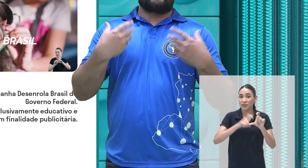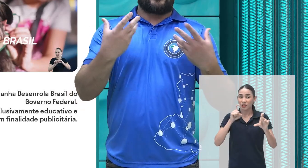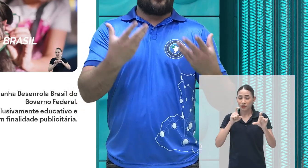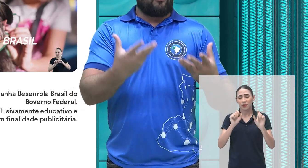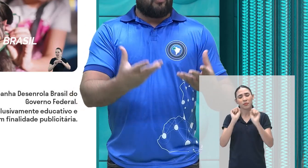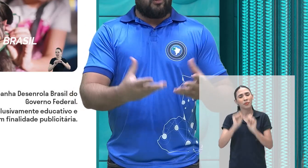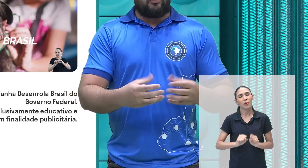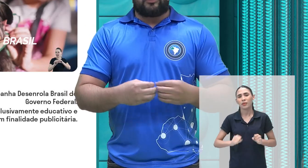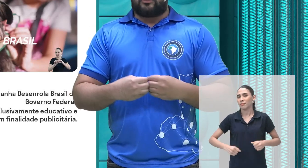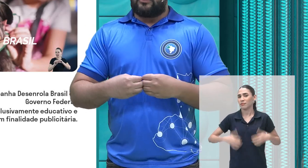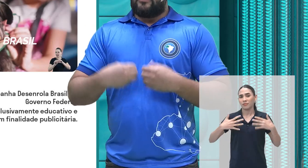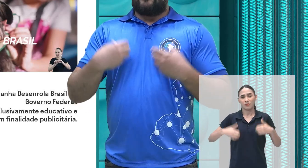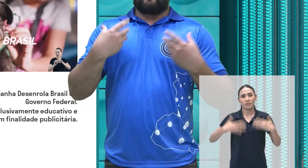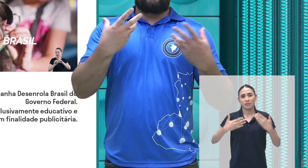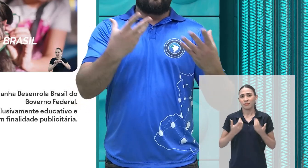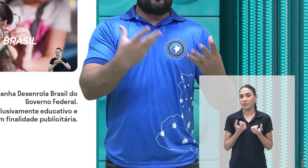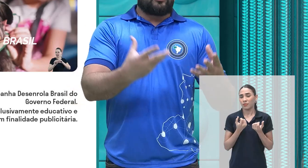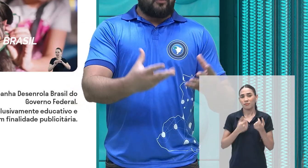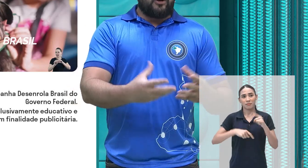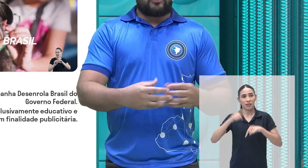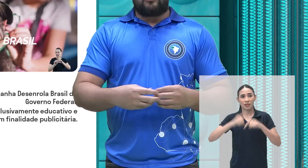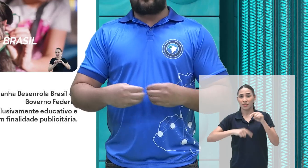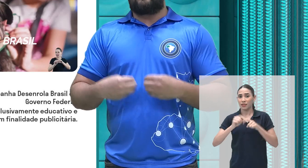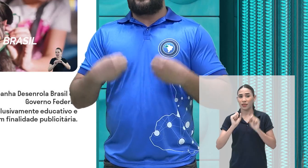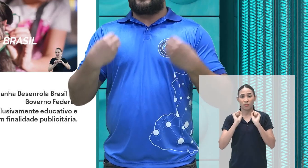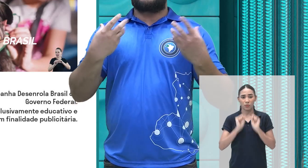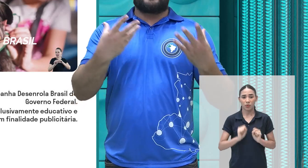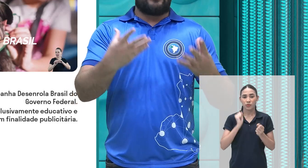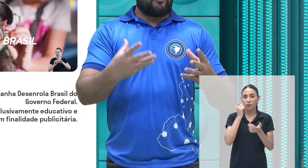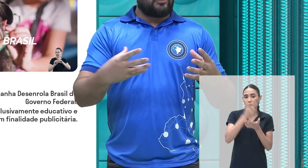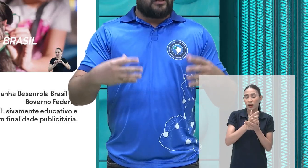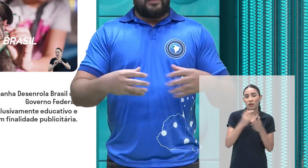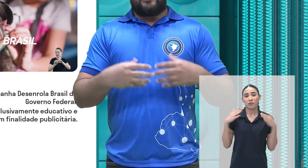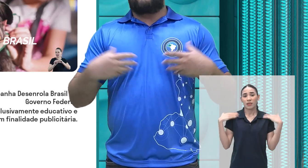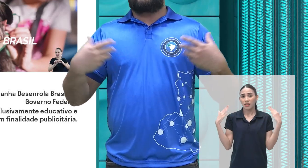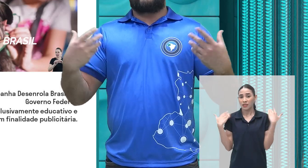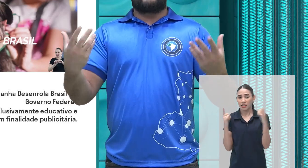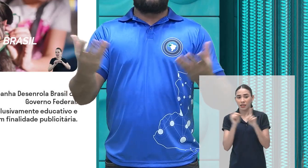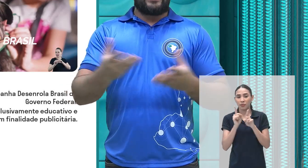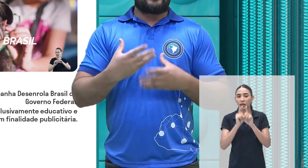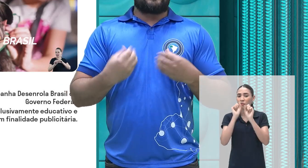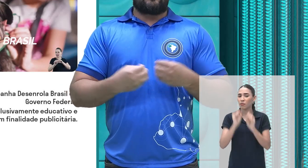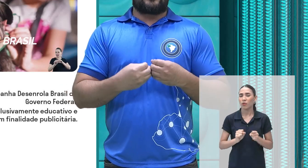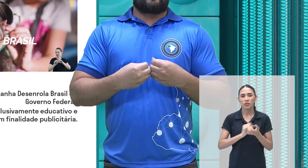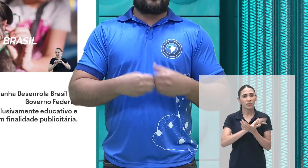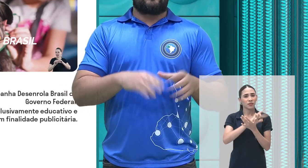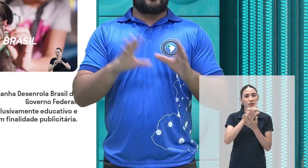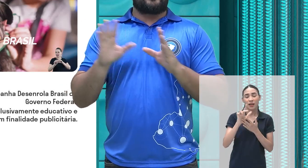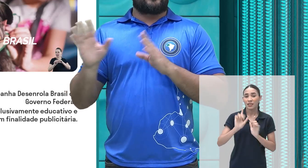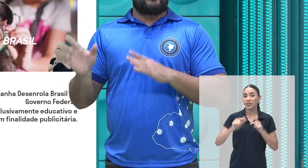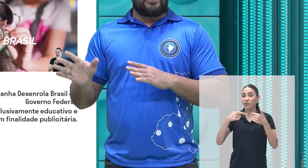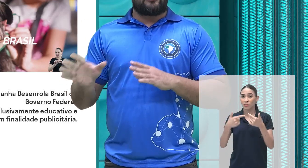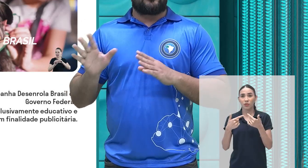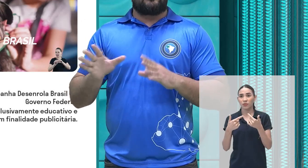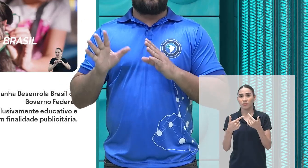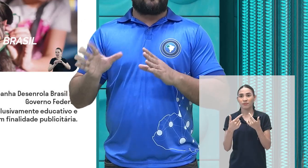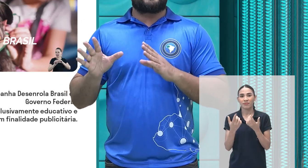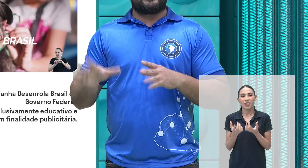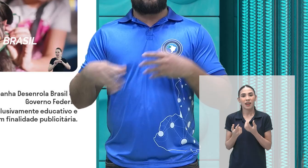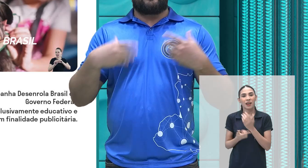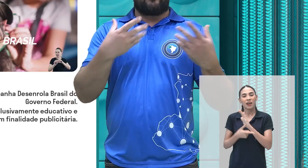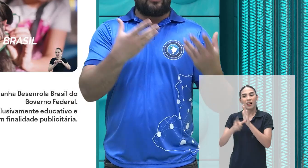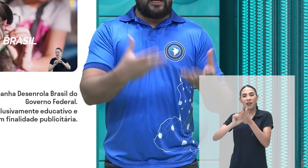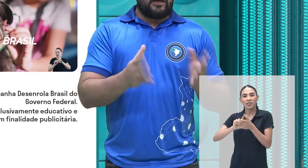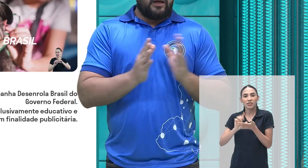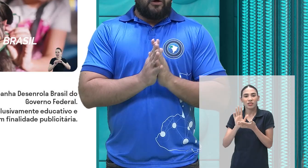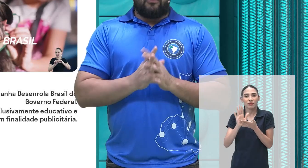pode gastar com outros produtos, pode consumir lazer, pode efetivar diversas outras situações que ela estava deixando de